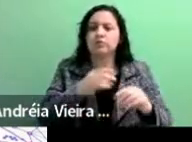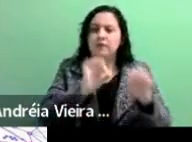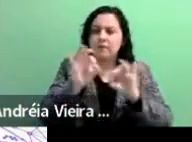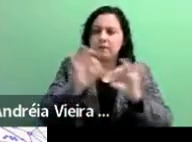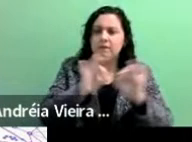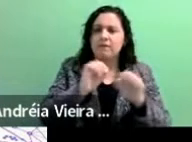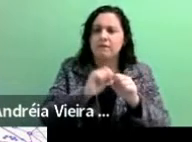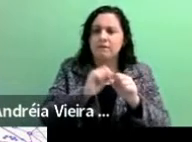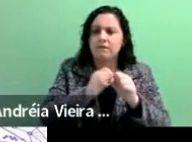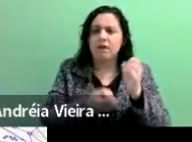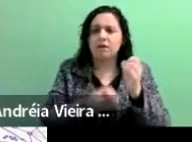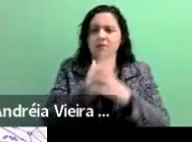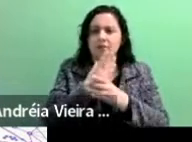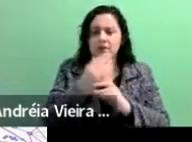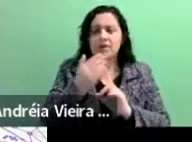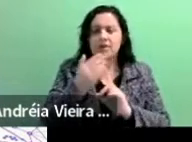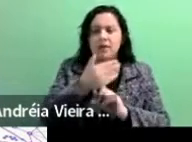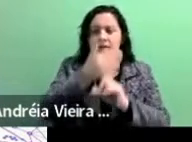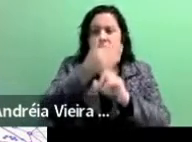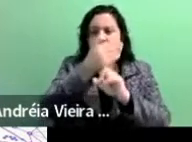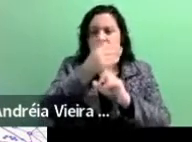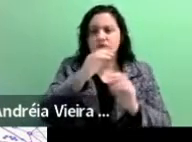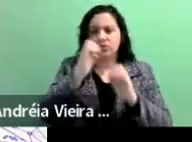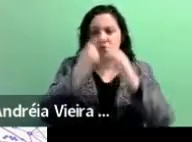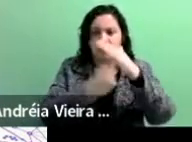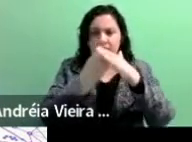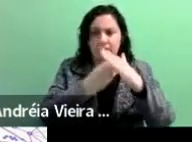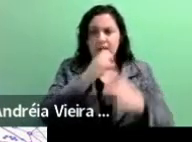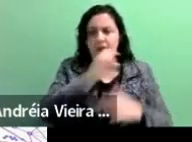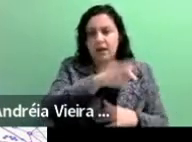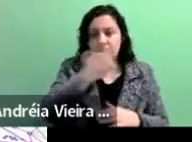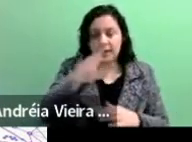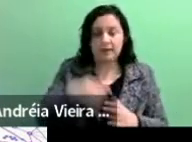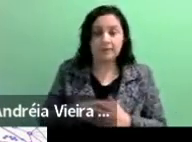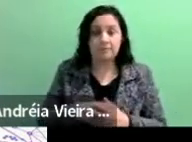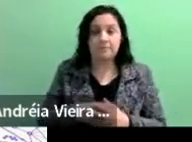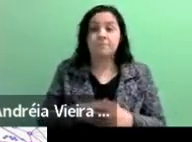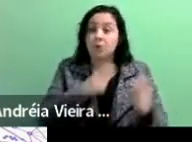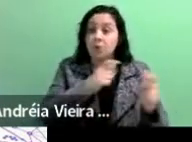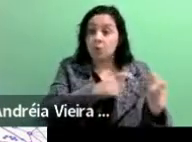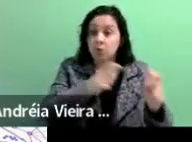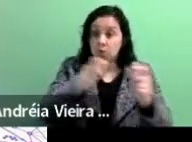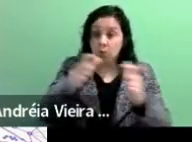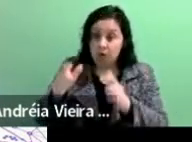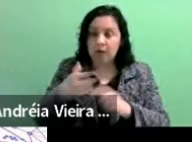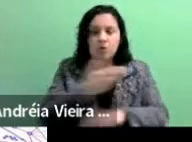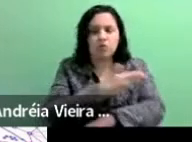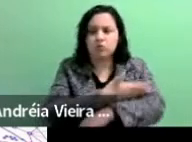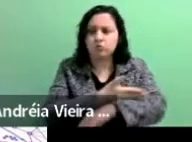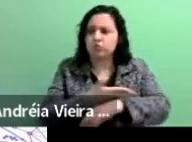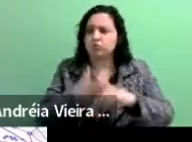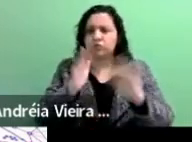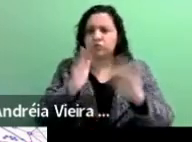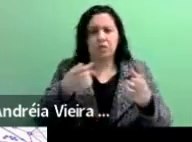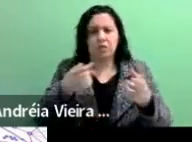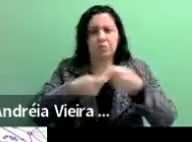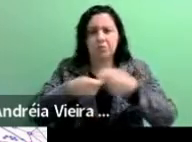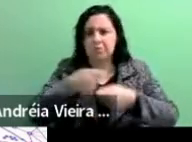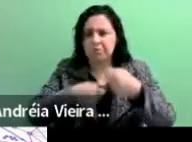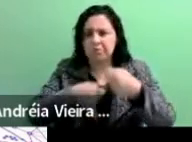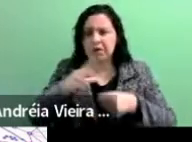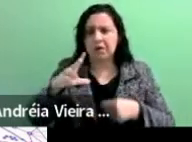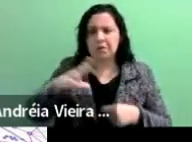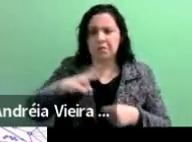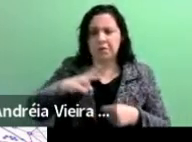as empresas. Então, as nossas unidades elas estão habituadas a negociar, a trabalhar com o setor privado, respeitando,